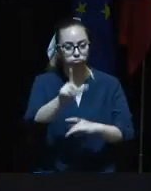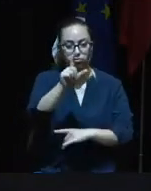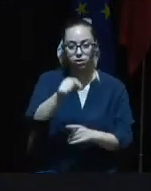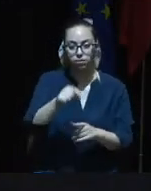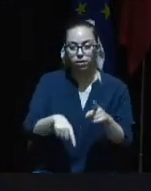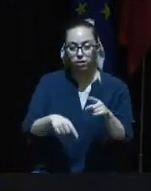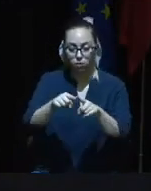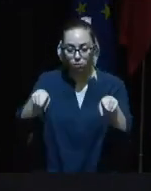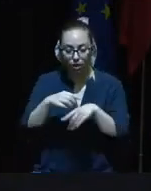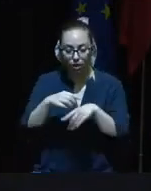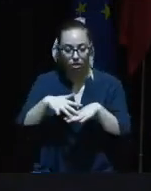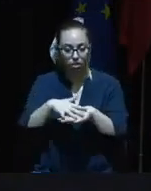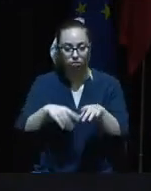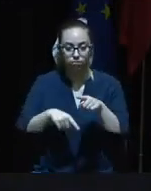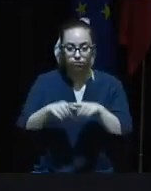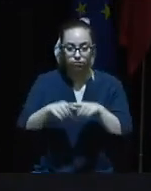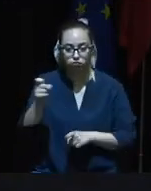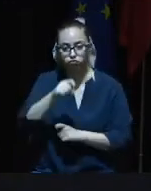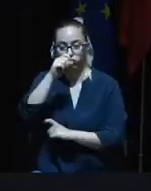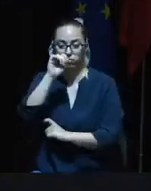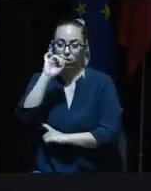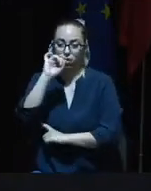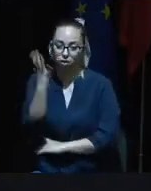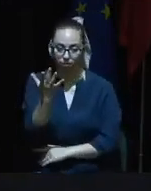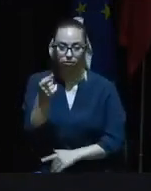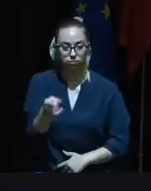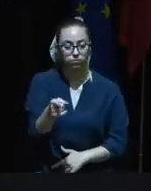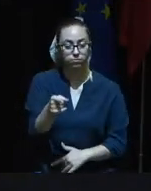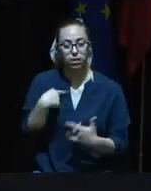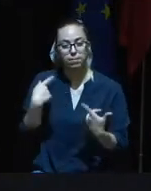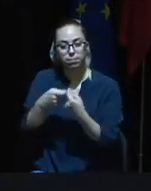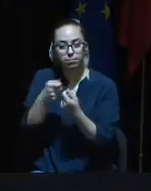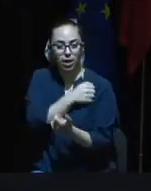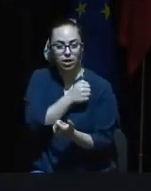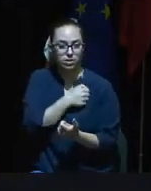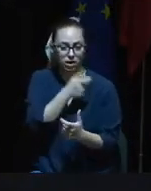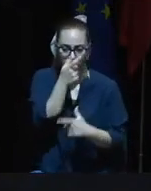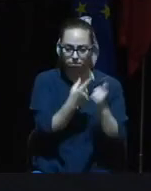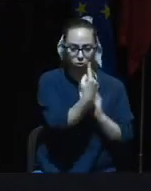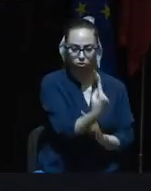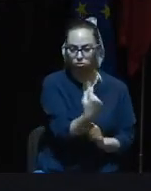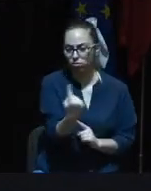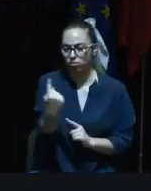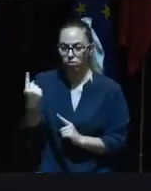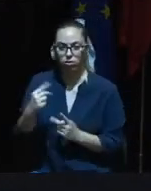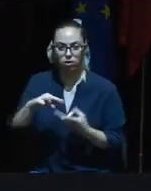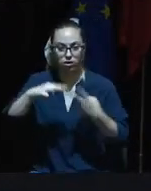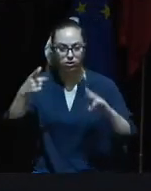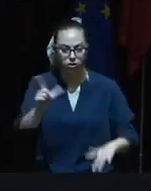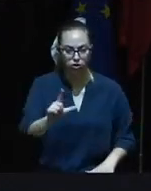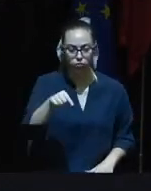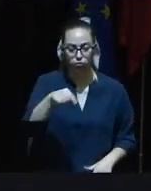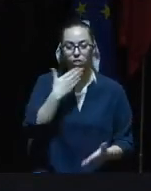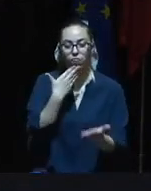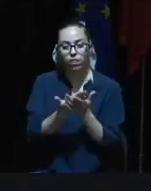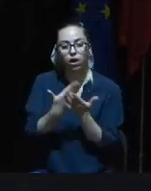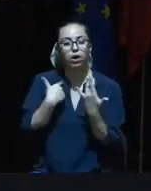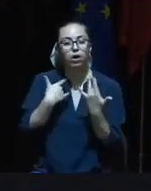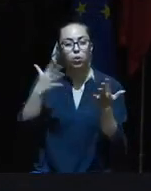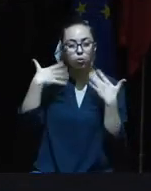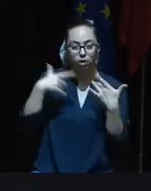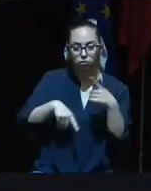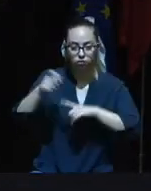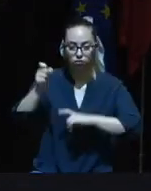garantir uma rede refugiados climáticos uma rede fugir climáticos perto de casa de cada um dos municípios de Lisboa para garantir o abrigo do calor